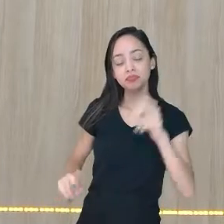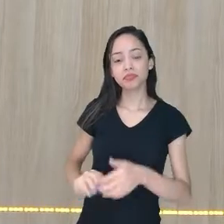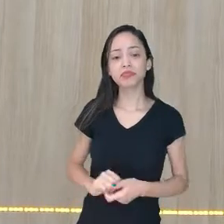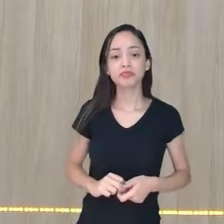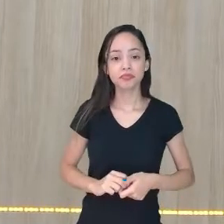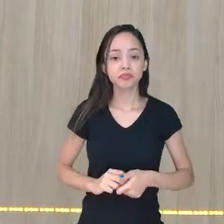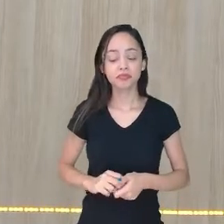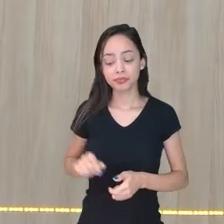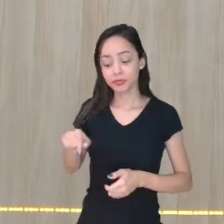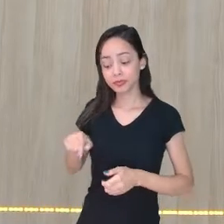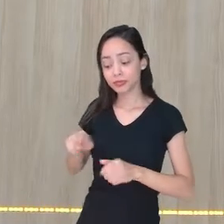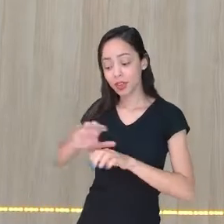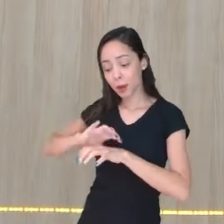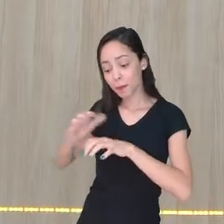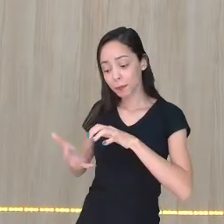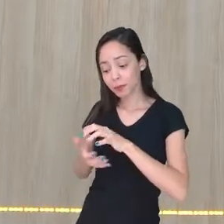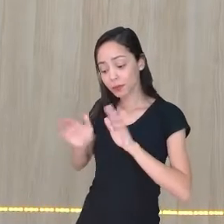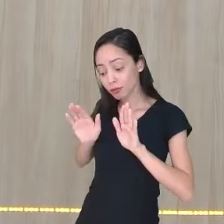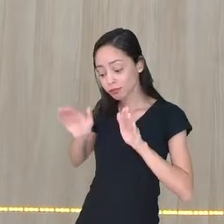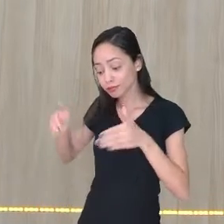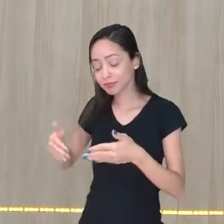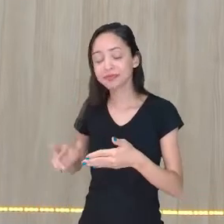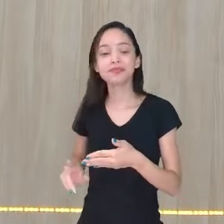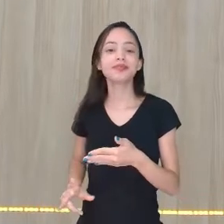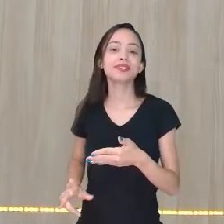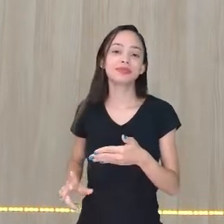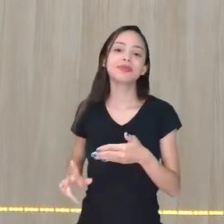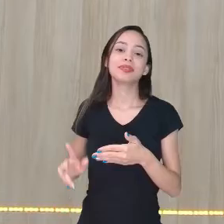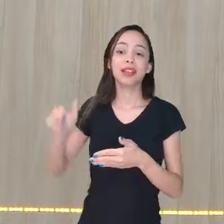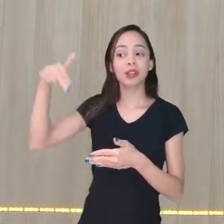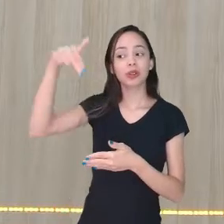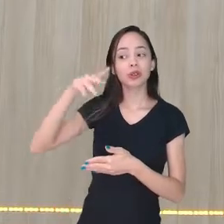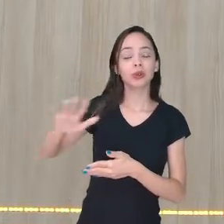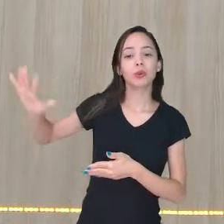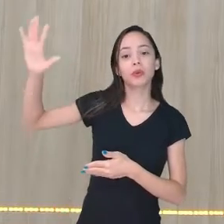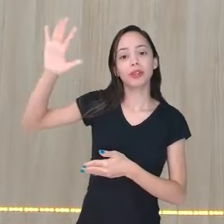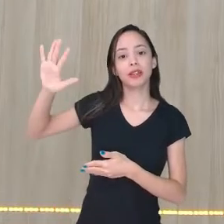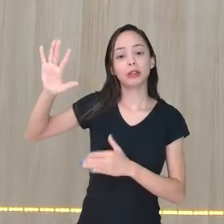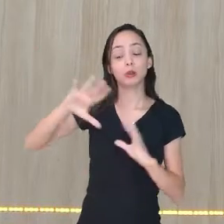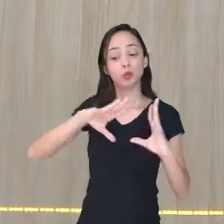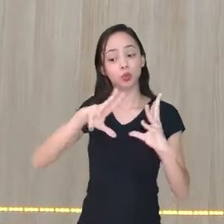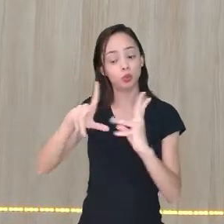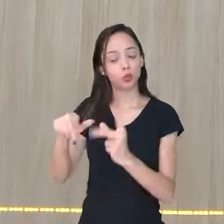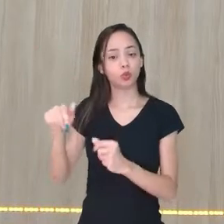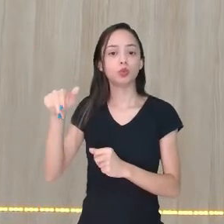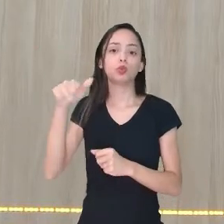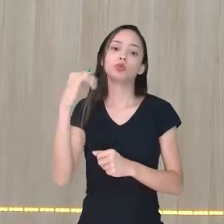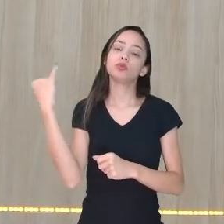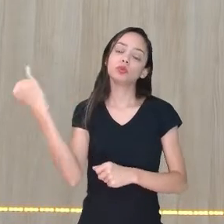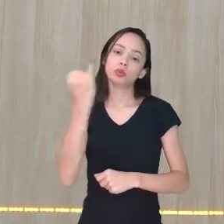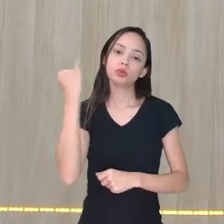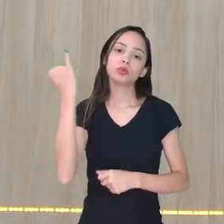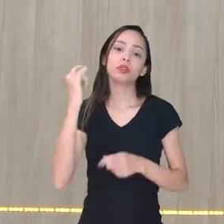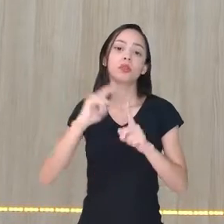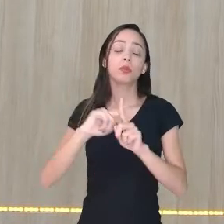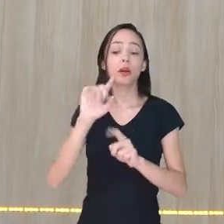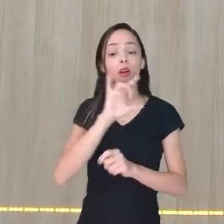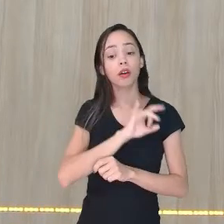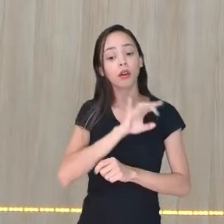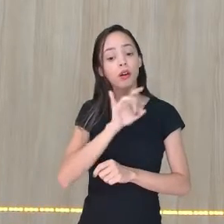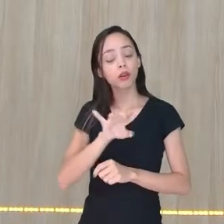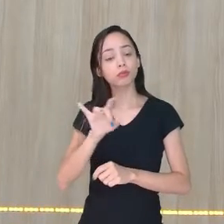bioma específico dos pampas, por exemplo. Então, todos são importantes, mas cada um deles